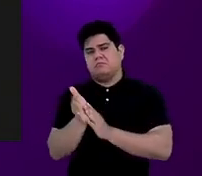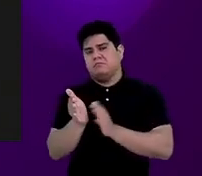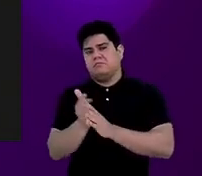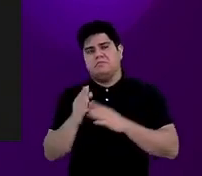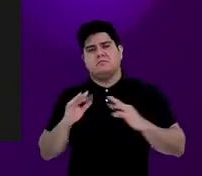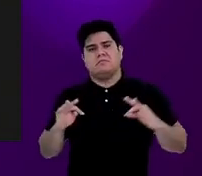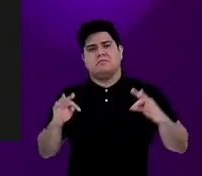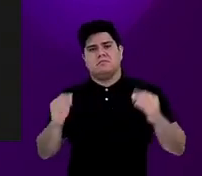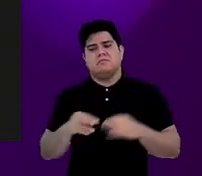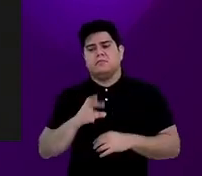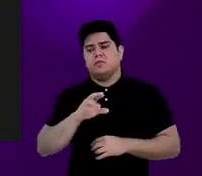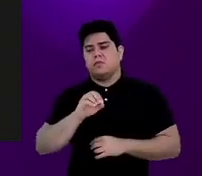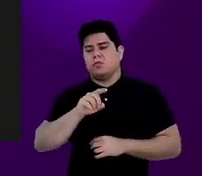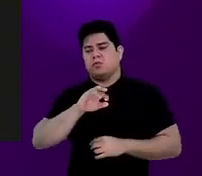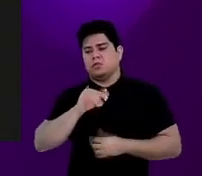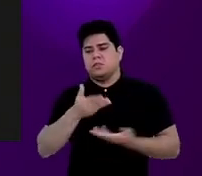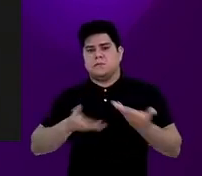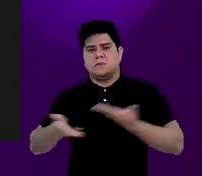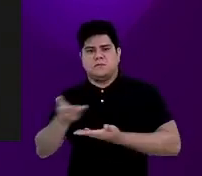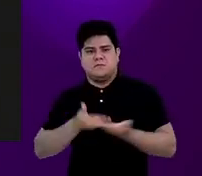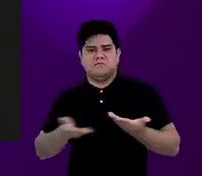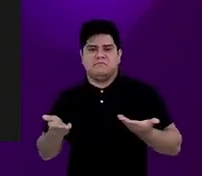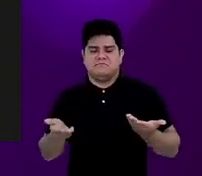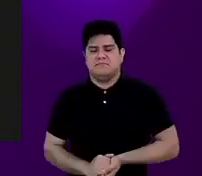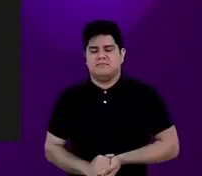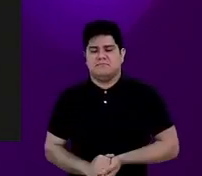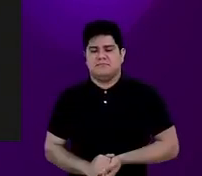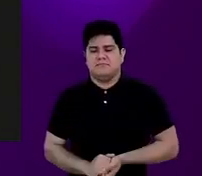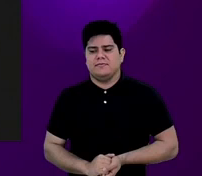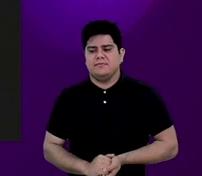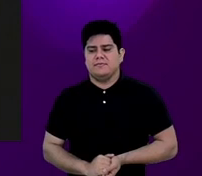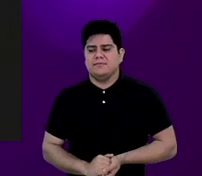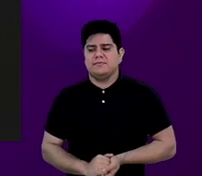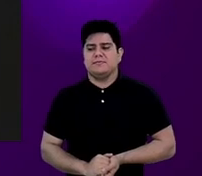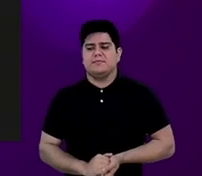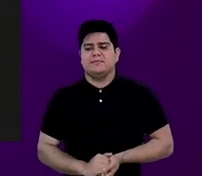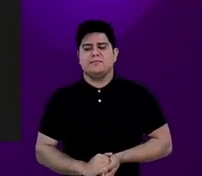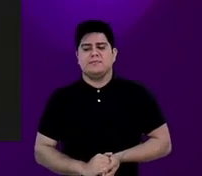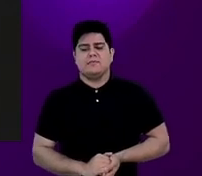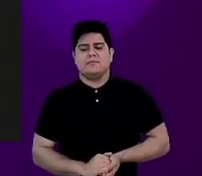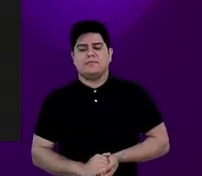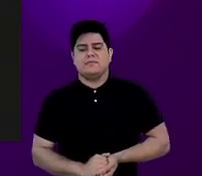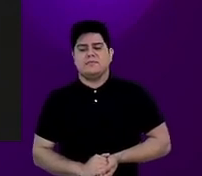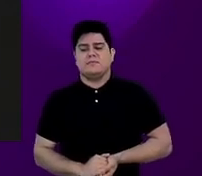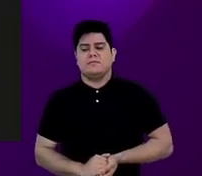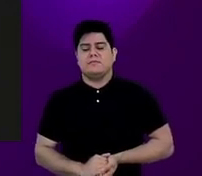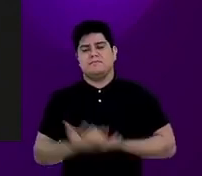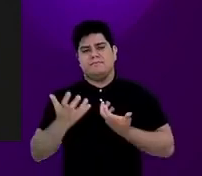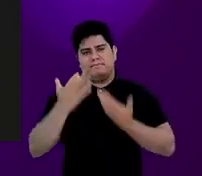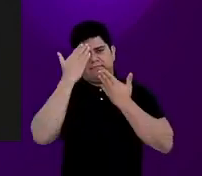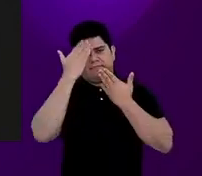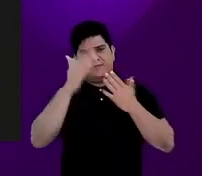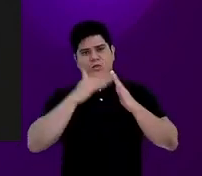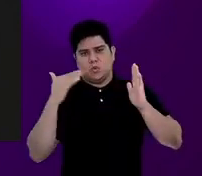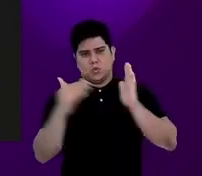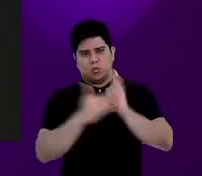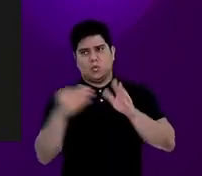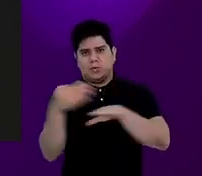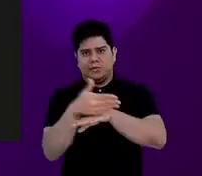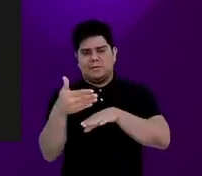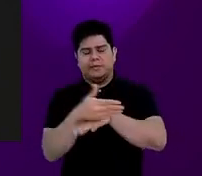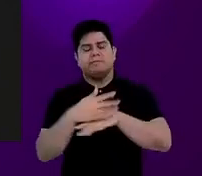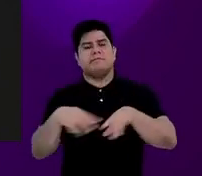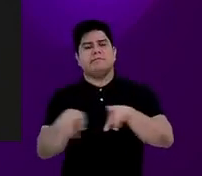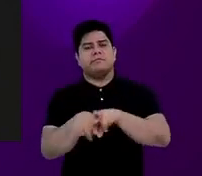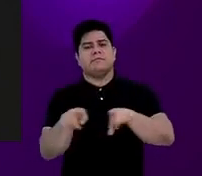parabéns, Rodrigo, aí pela moderação, acho que foi excelente o tema. Tá, gente, olha, quero agradecer a todos os participantes e também